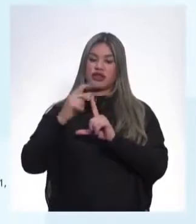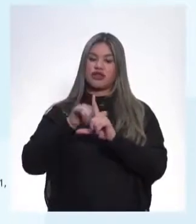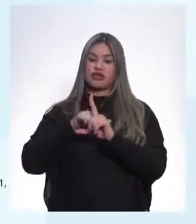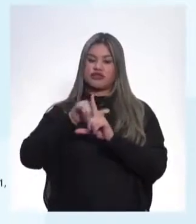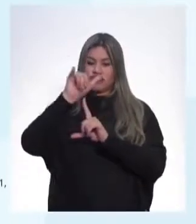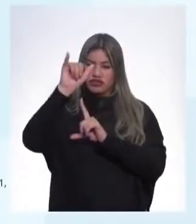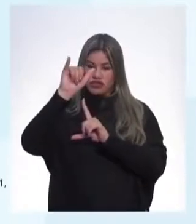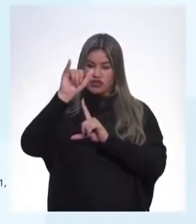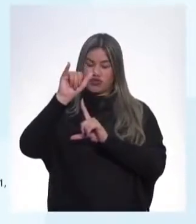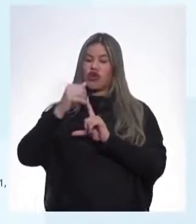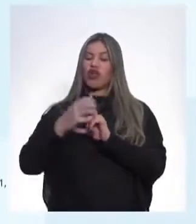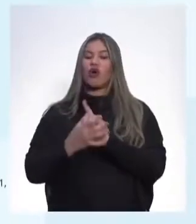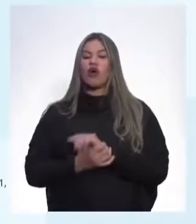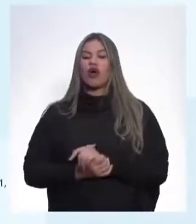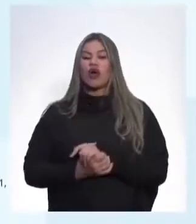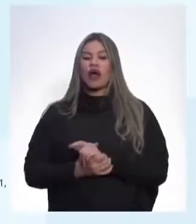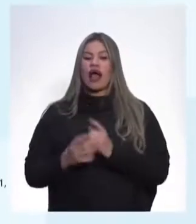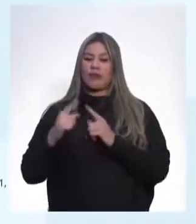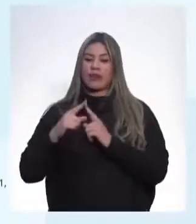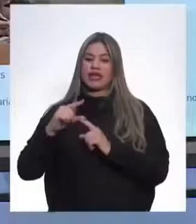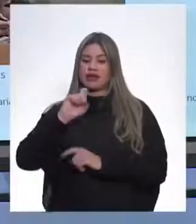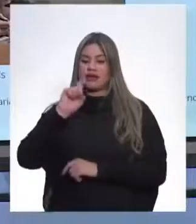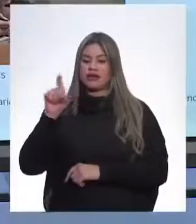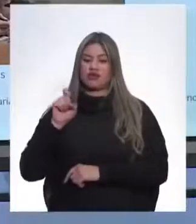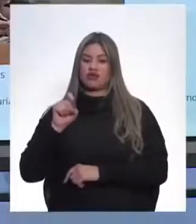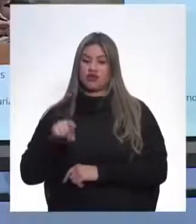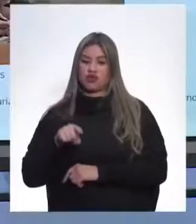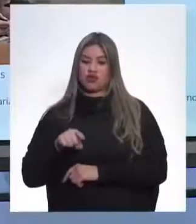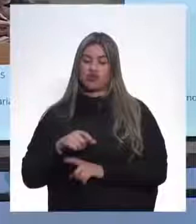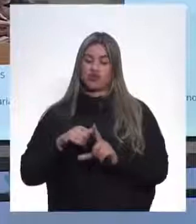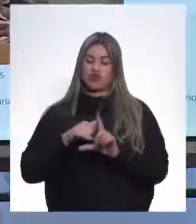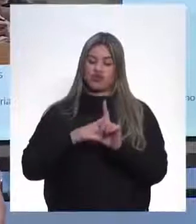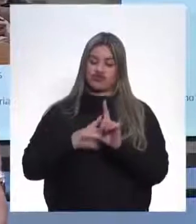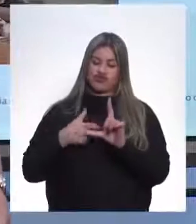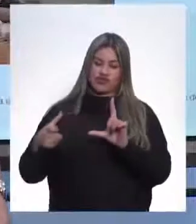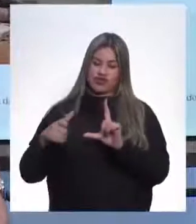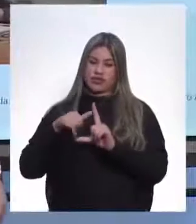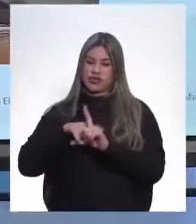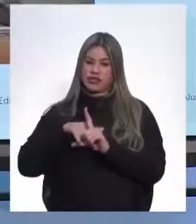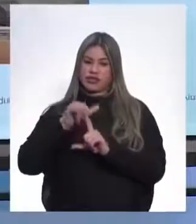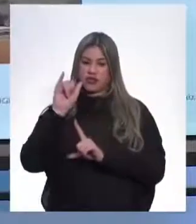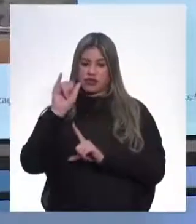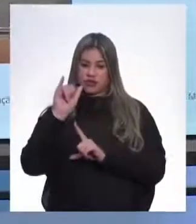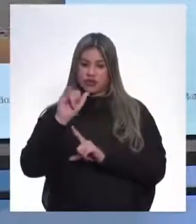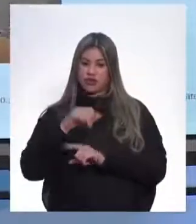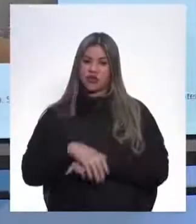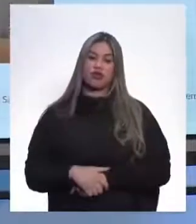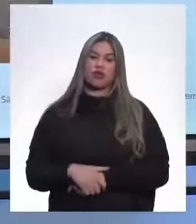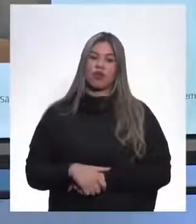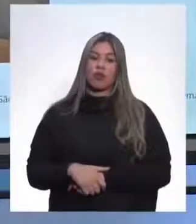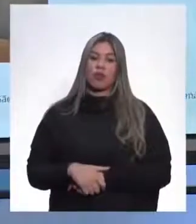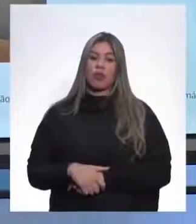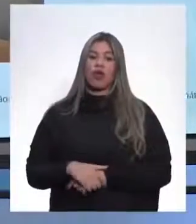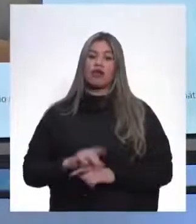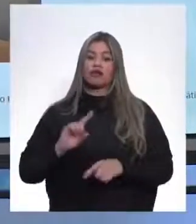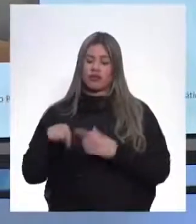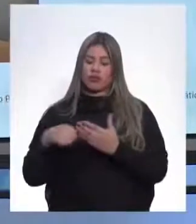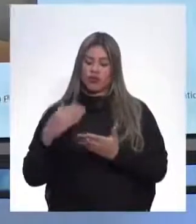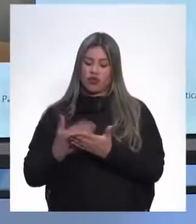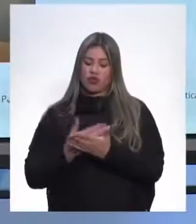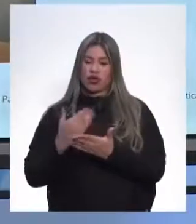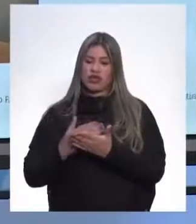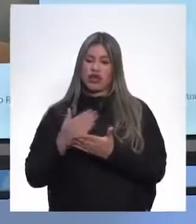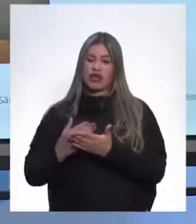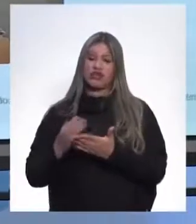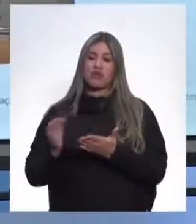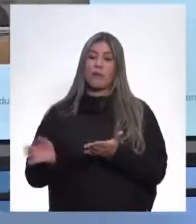incógnitas, nesse caso, o x e o y. Ah, para eu transpor para o meu caderno depois, Alessandra, em